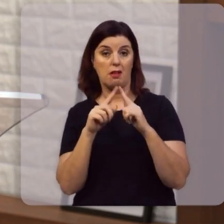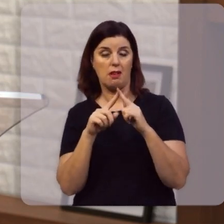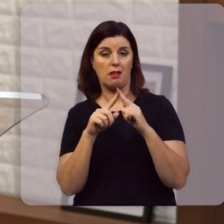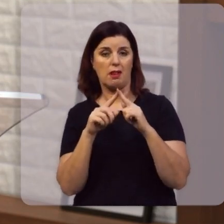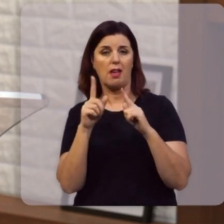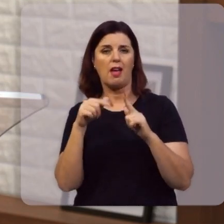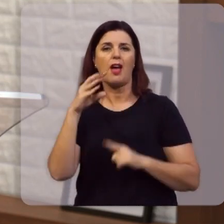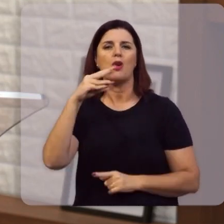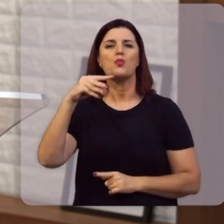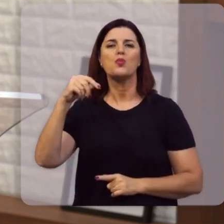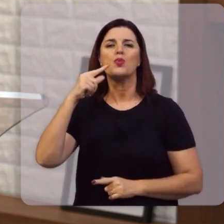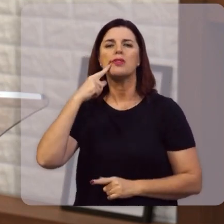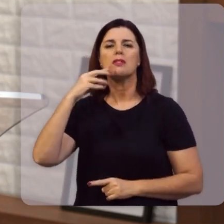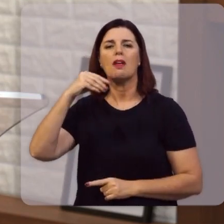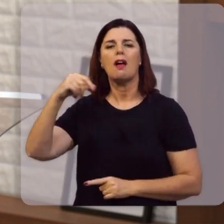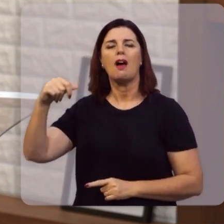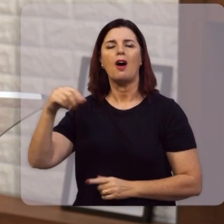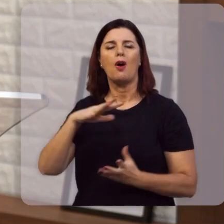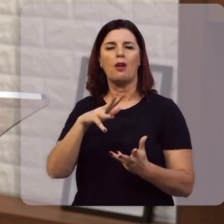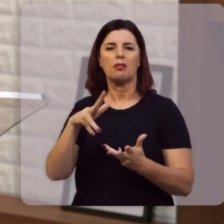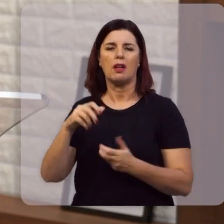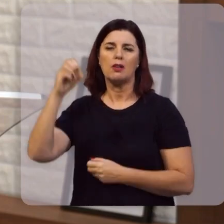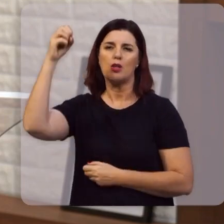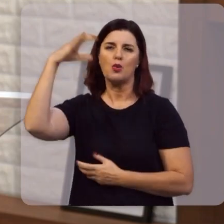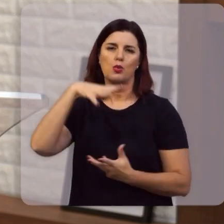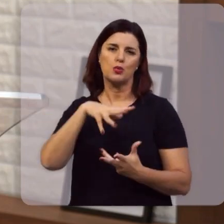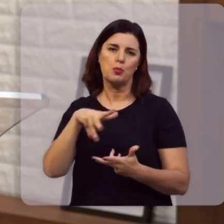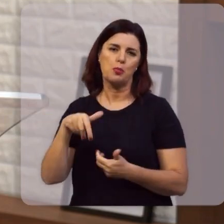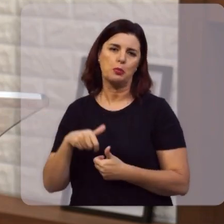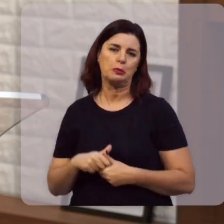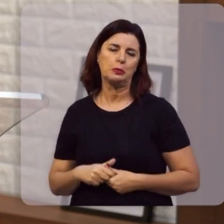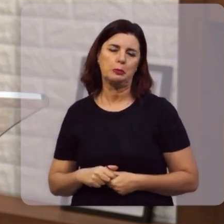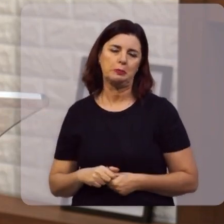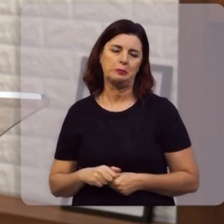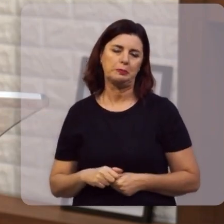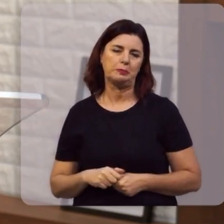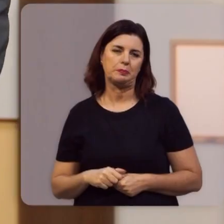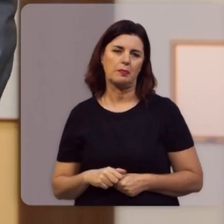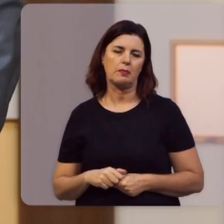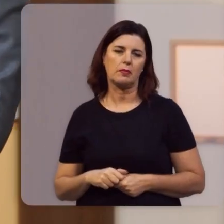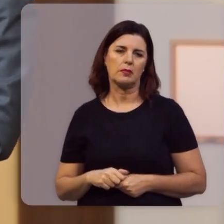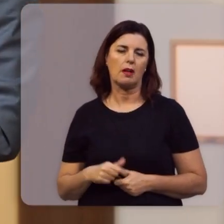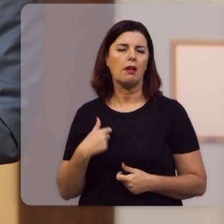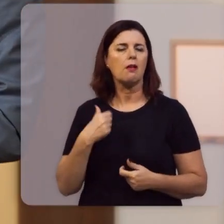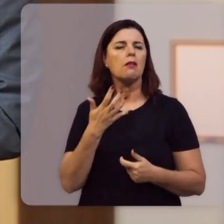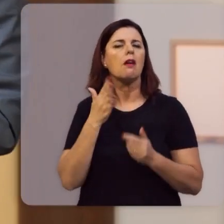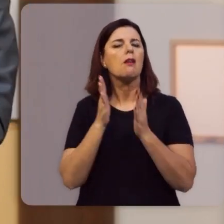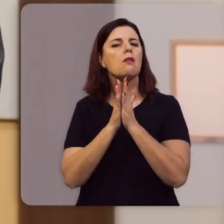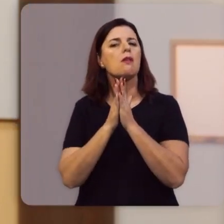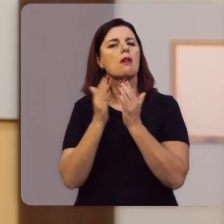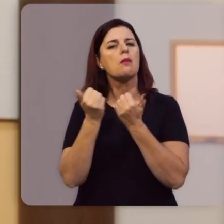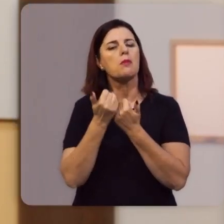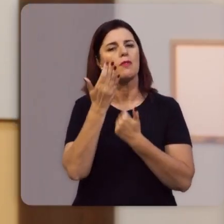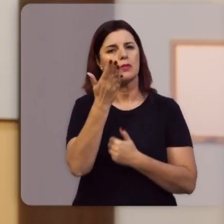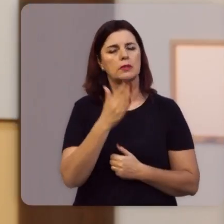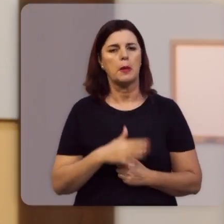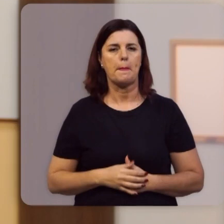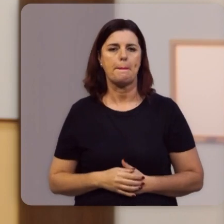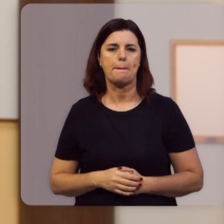é o sal da terra, é a luz do mundo. Eu quero orar com você.